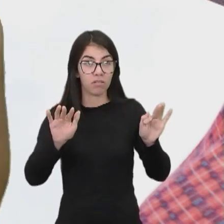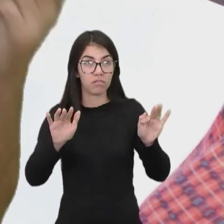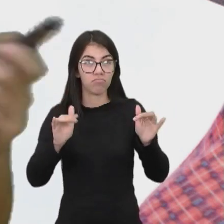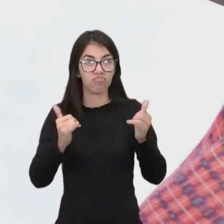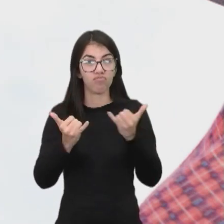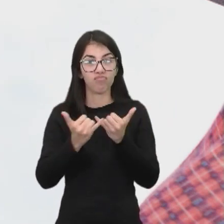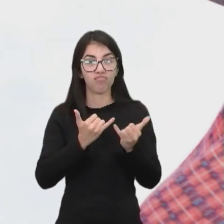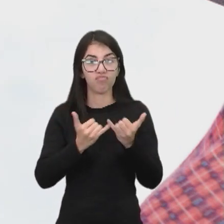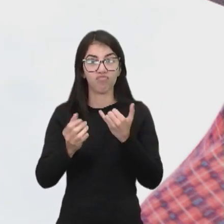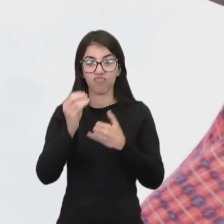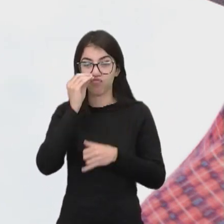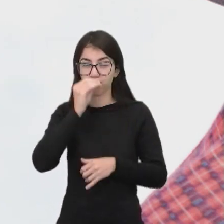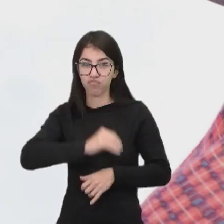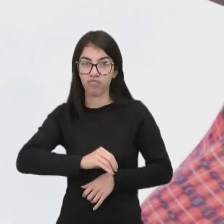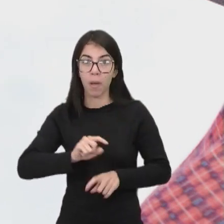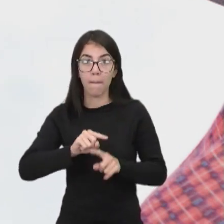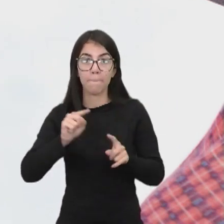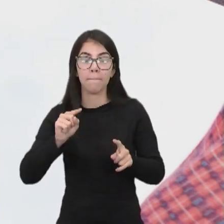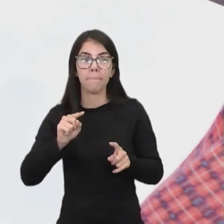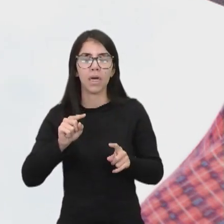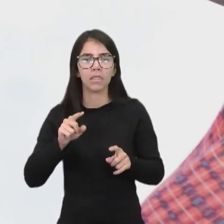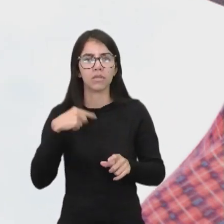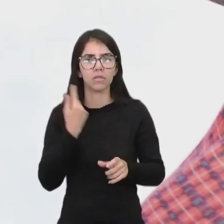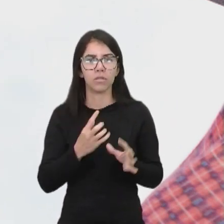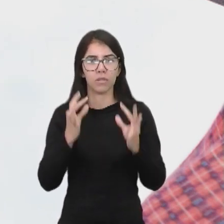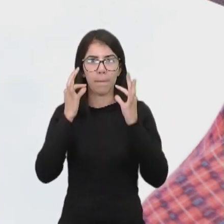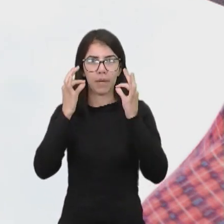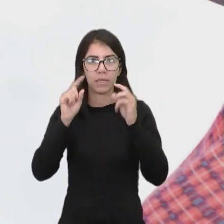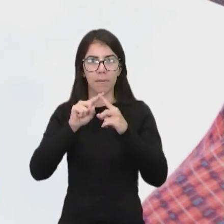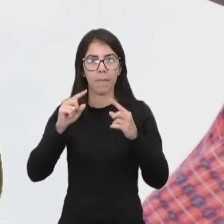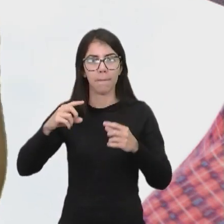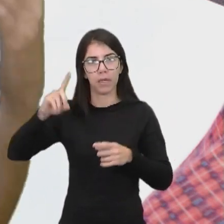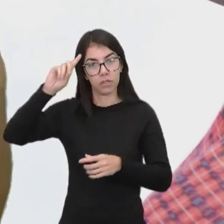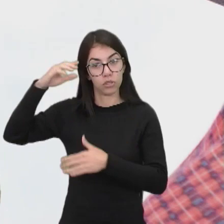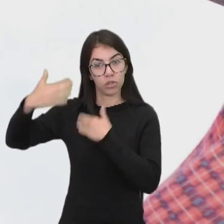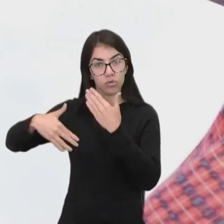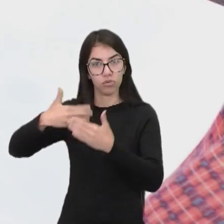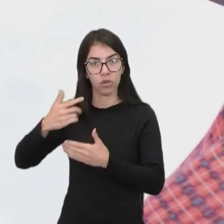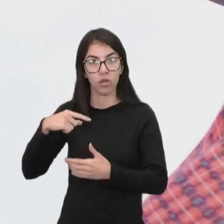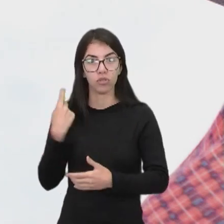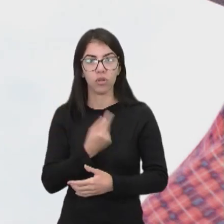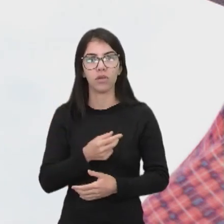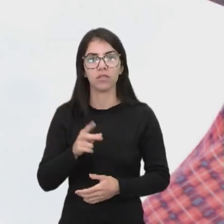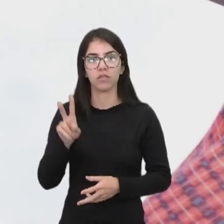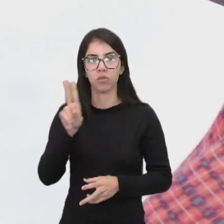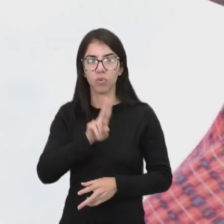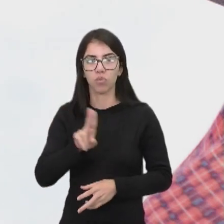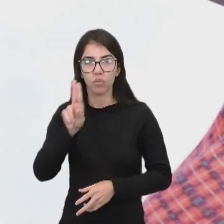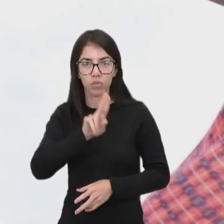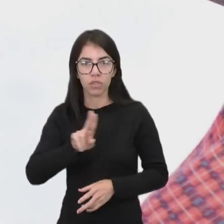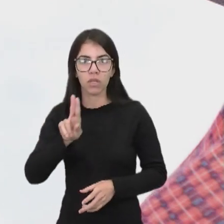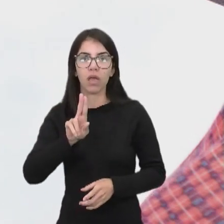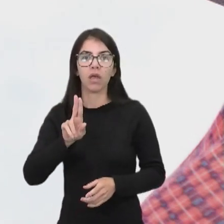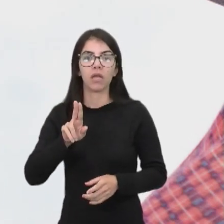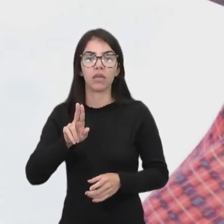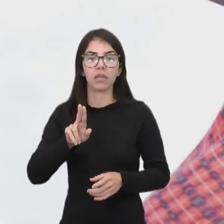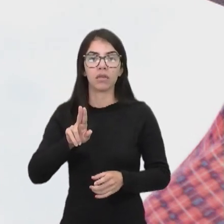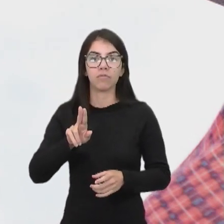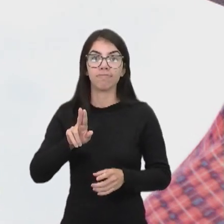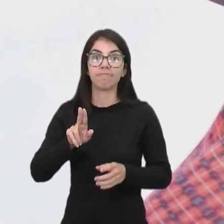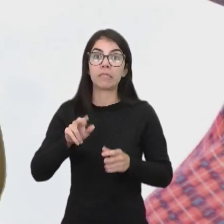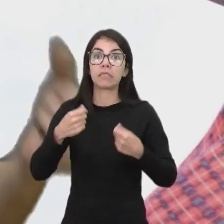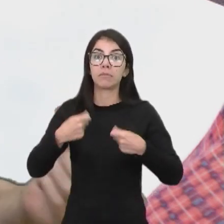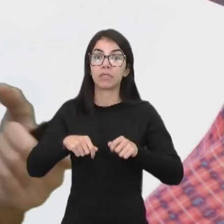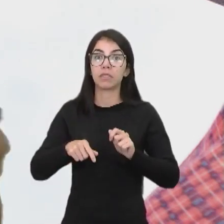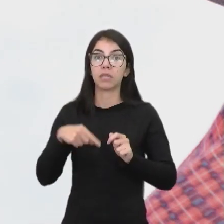dá a devida atenção, mas que no dia a dia a gente acaba utilizando muito. E a gente tem que sim começar